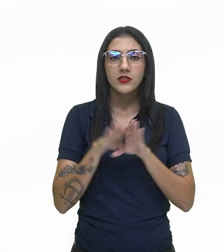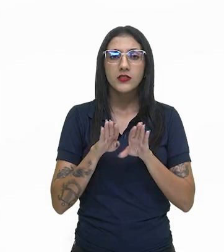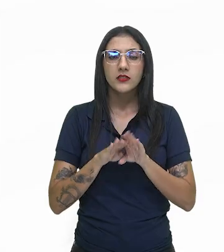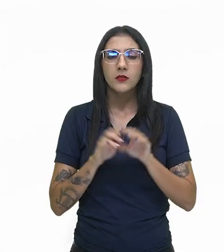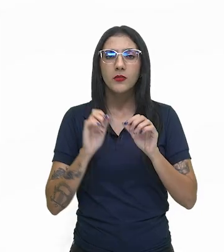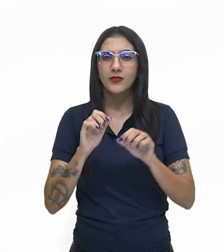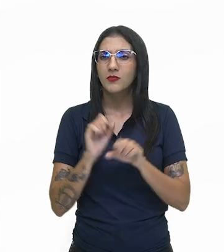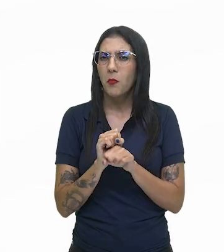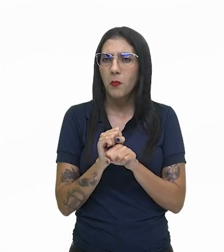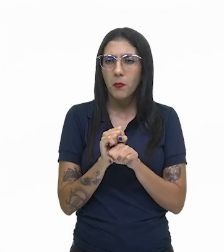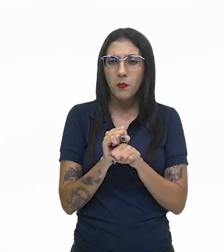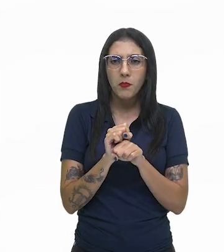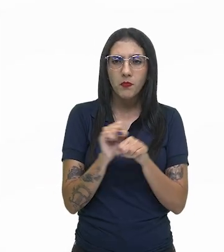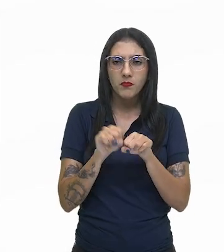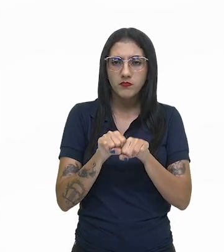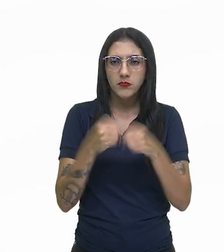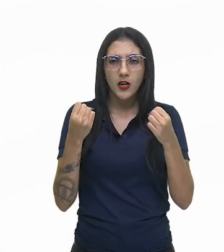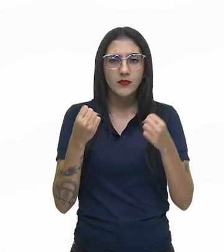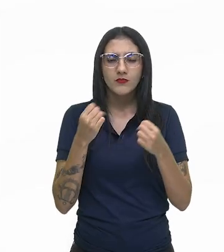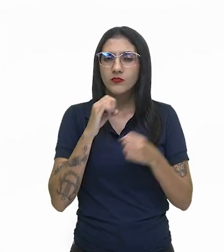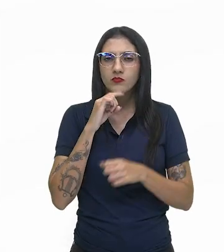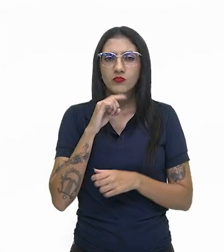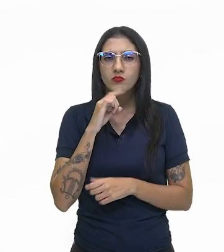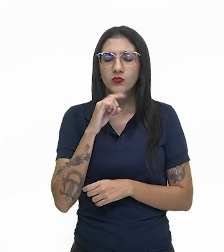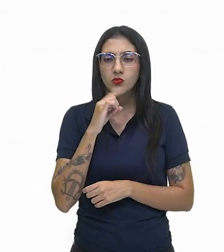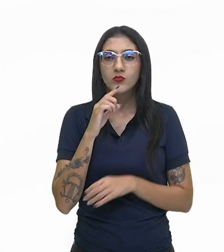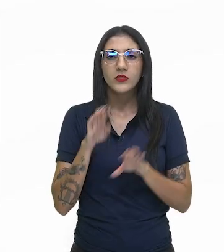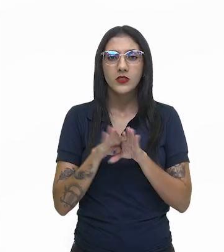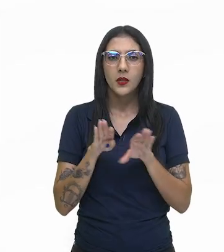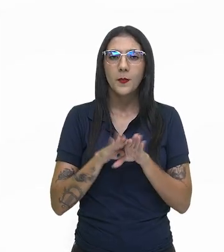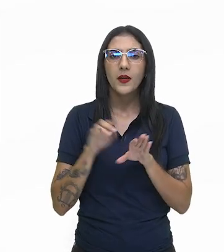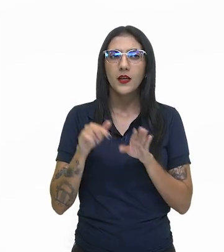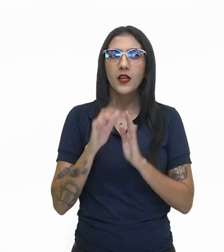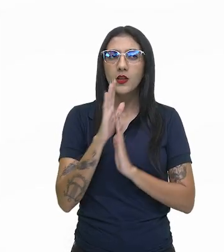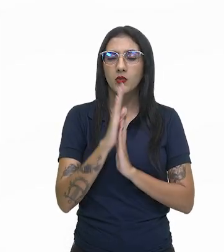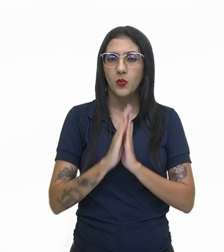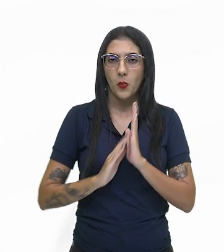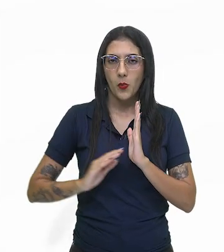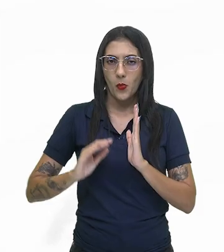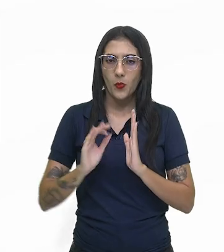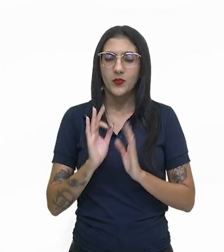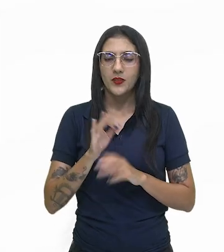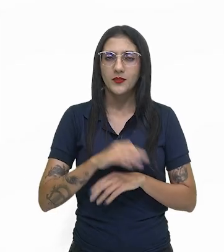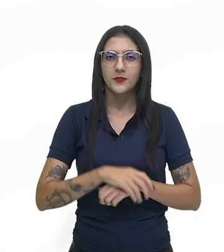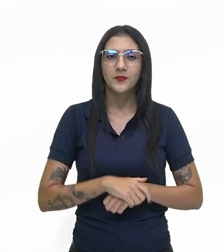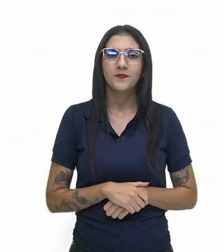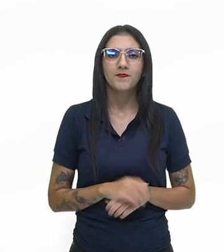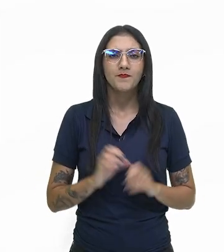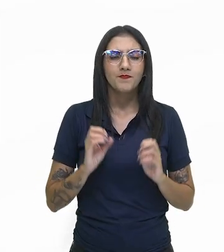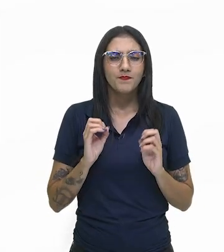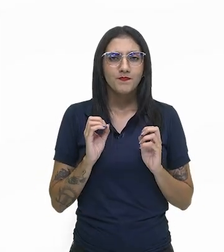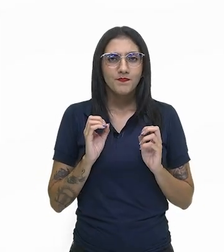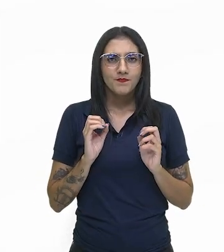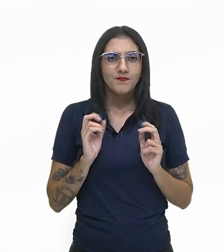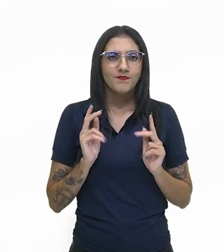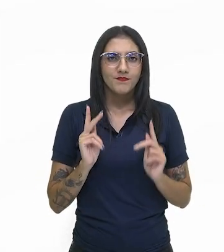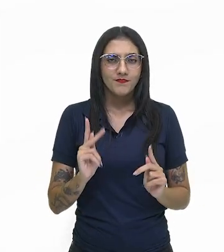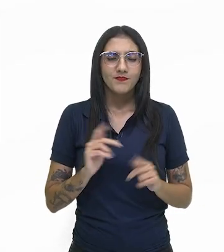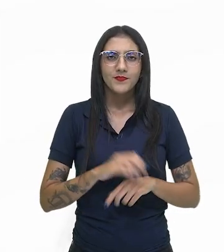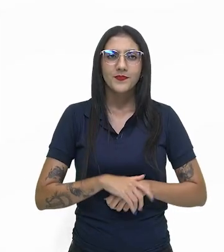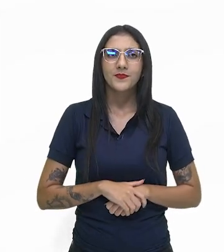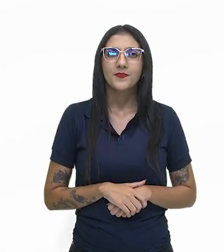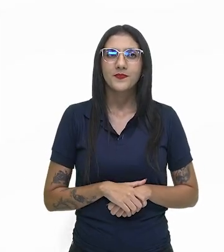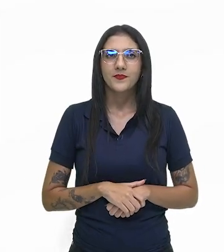de indestrutível é a ideia lá do modelo de John Dalton. Ok, meus queridos?